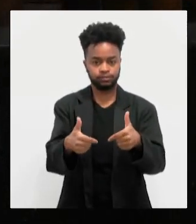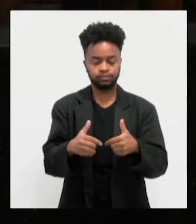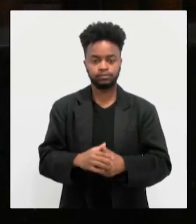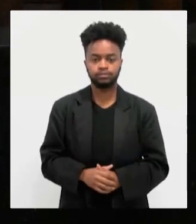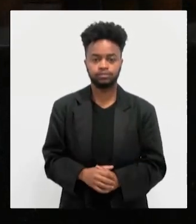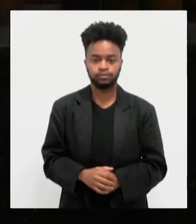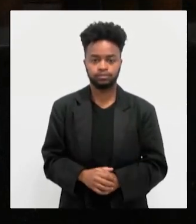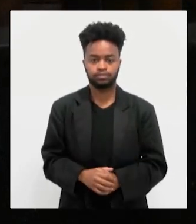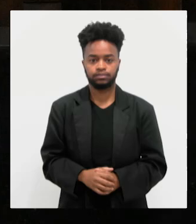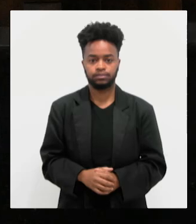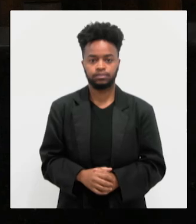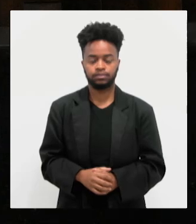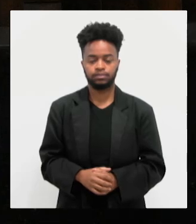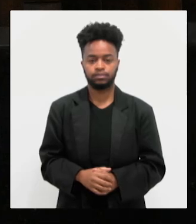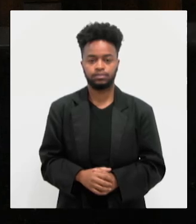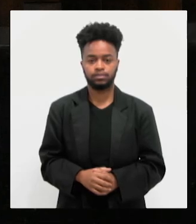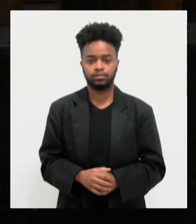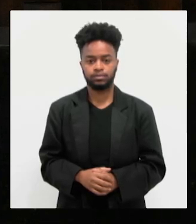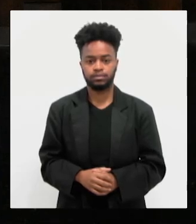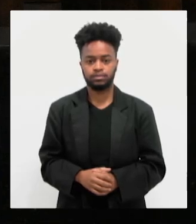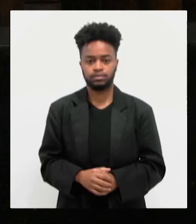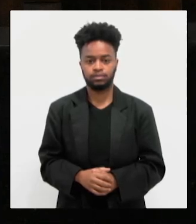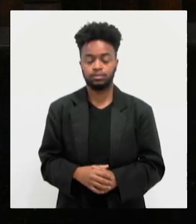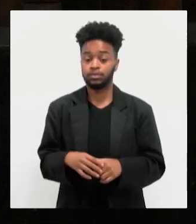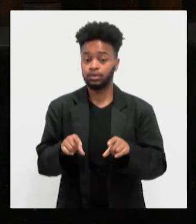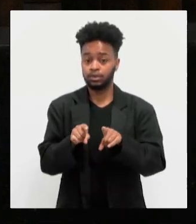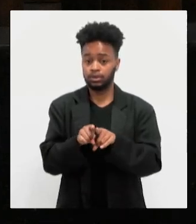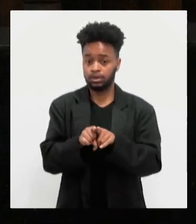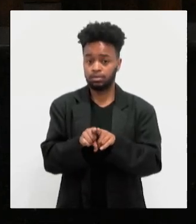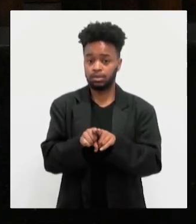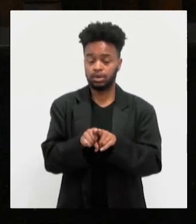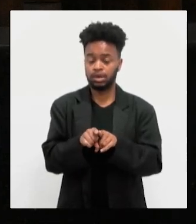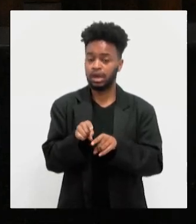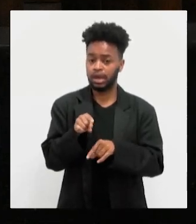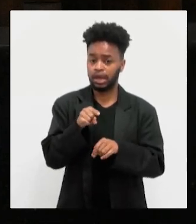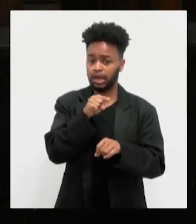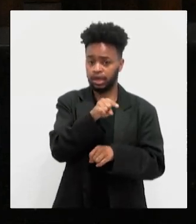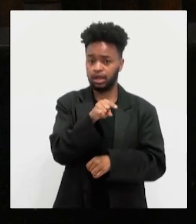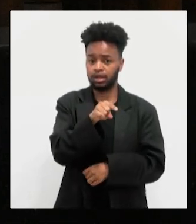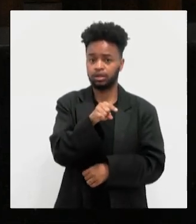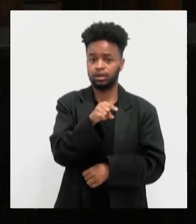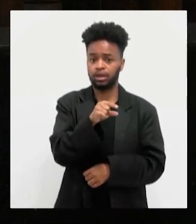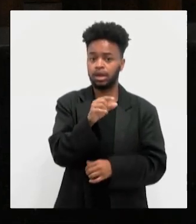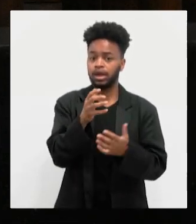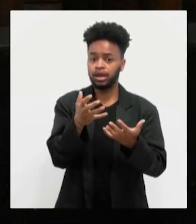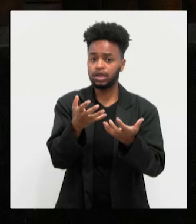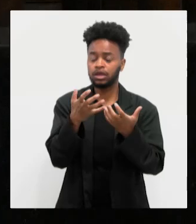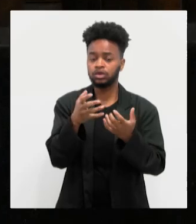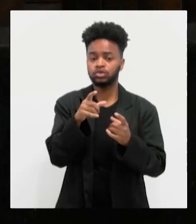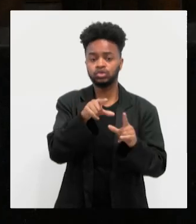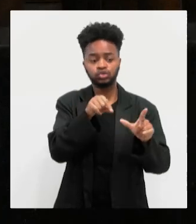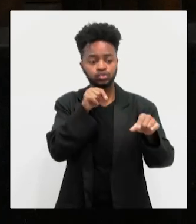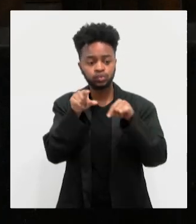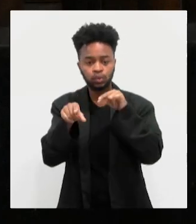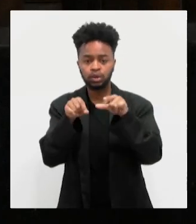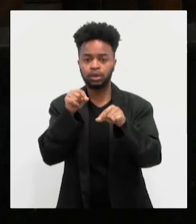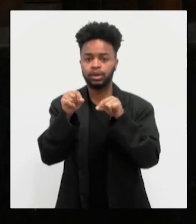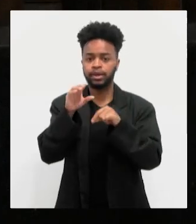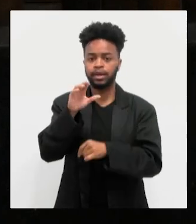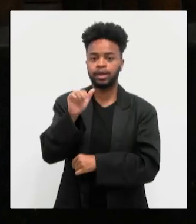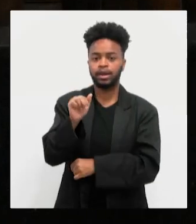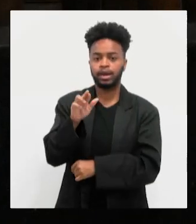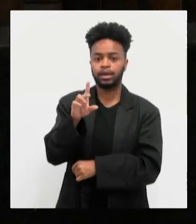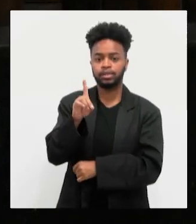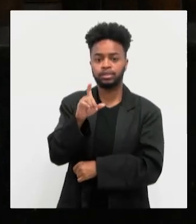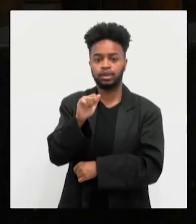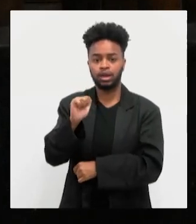do mais, fez ele questão de nomear cardeais de